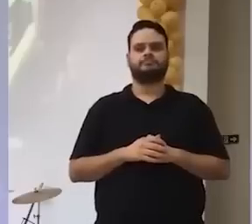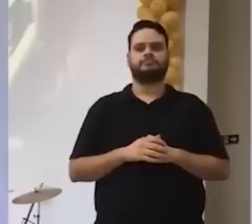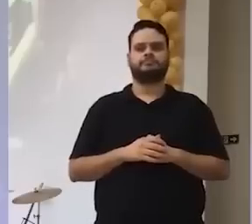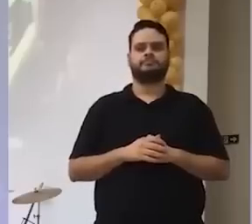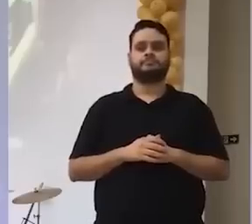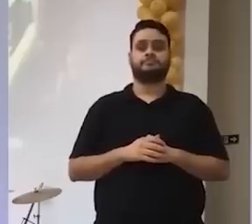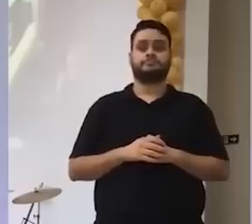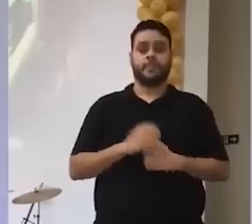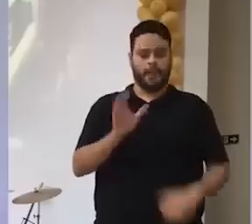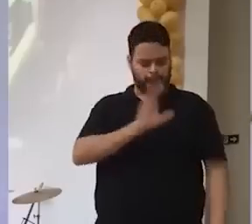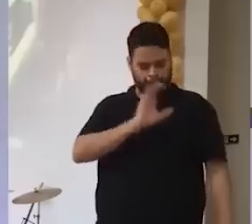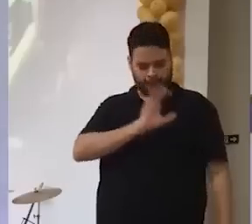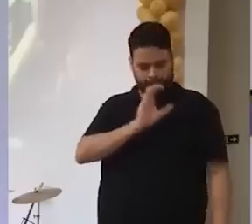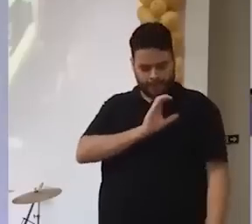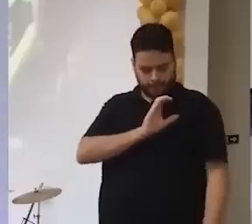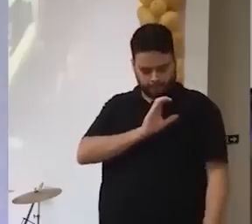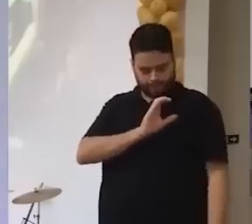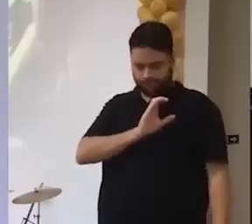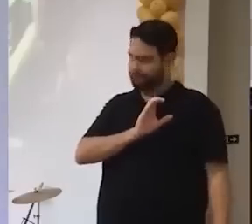A riqueza vem de Deus.